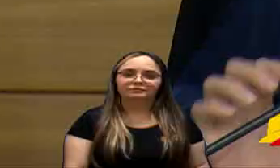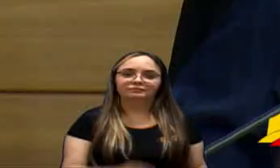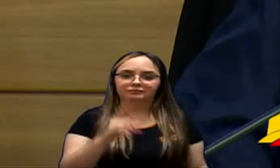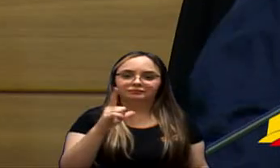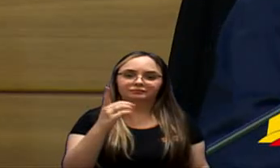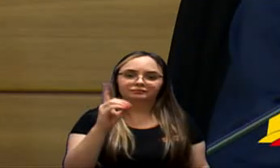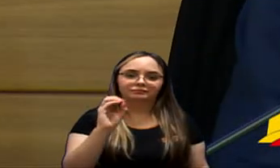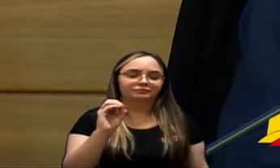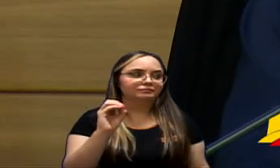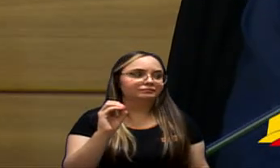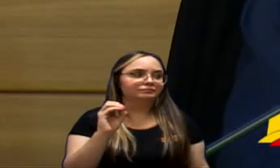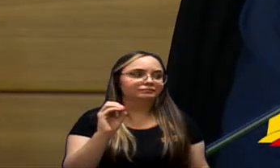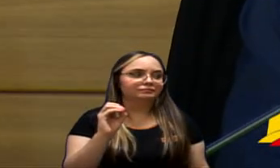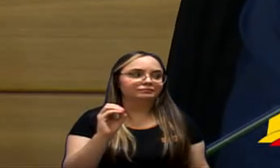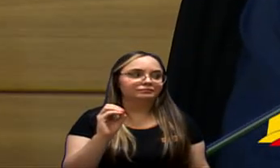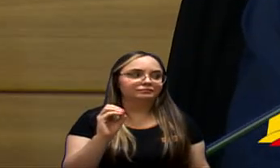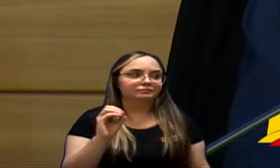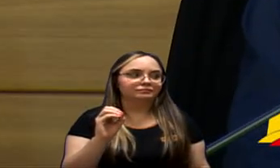LDO,